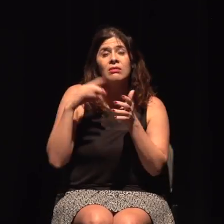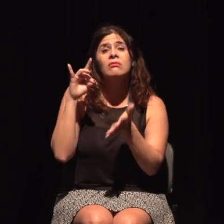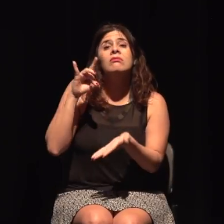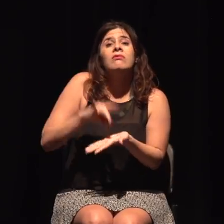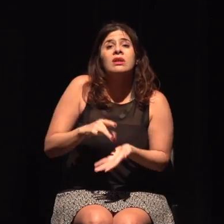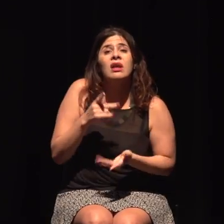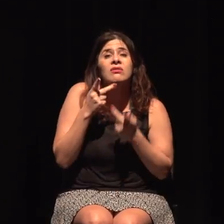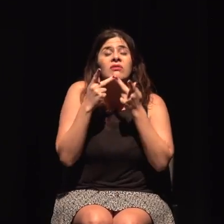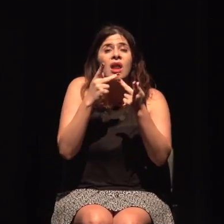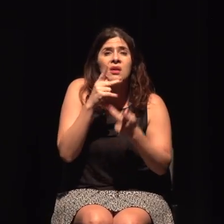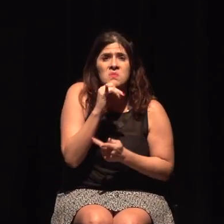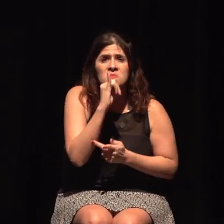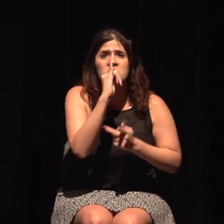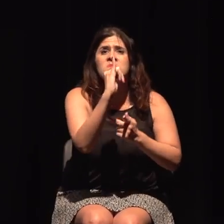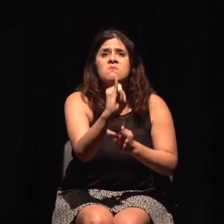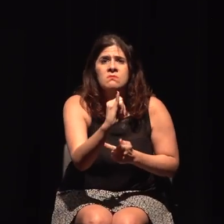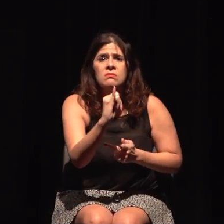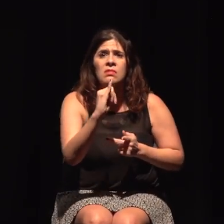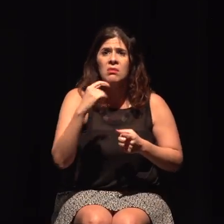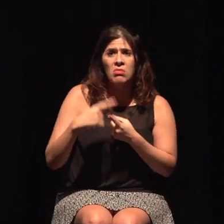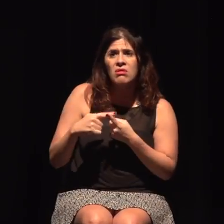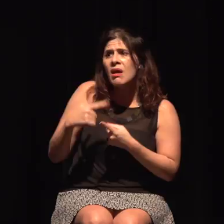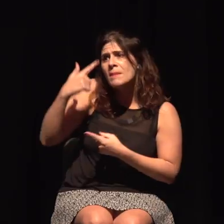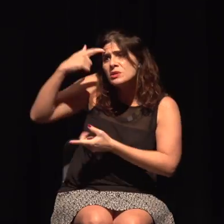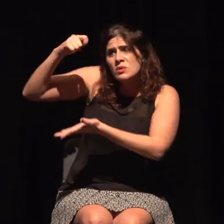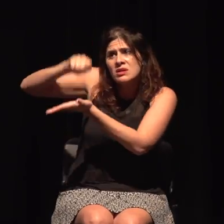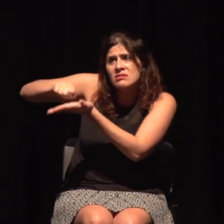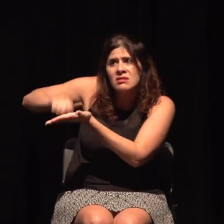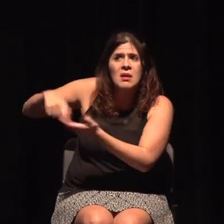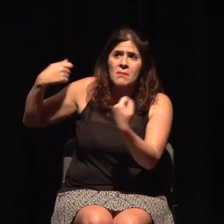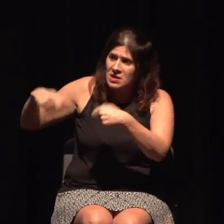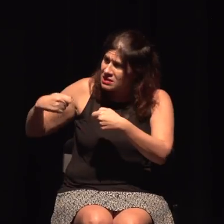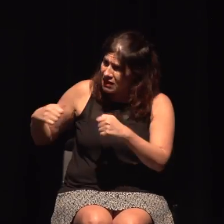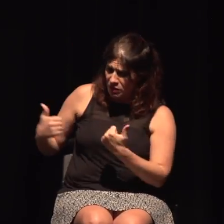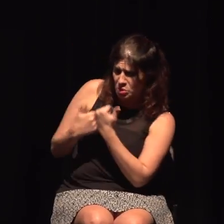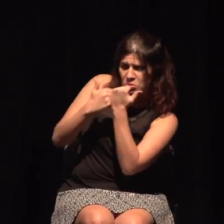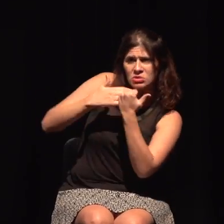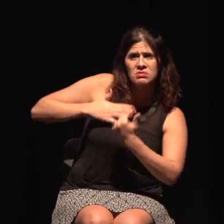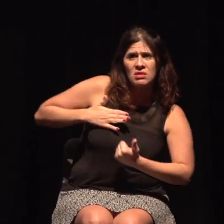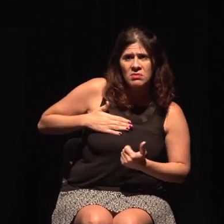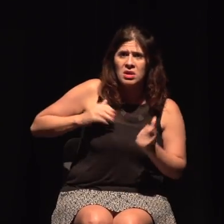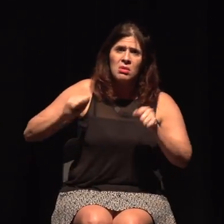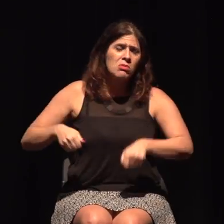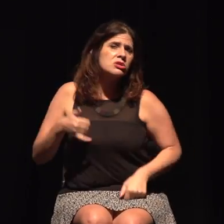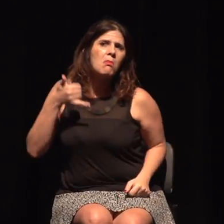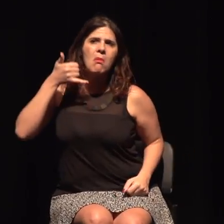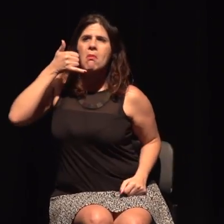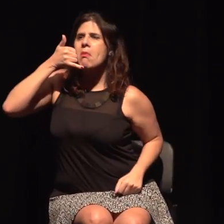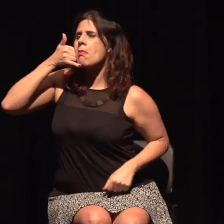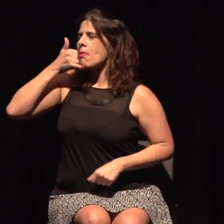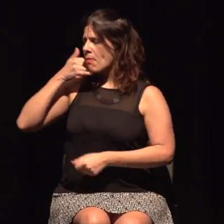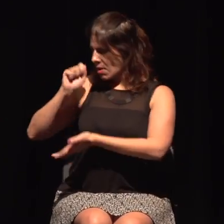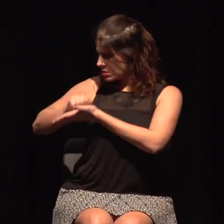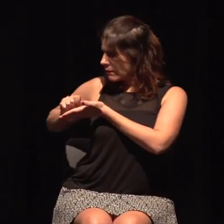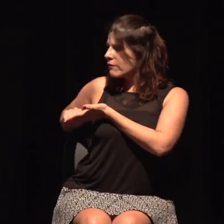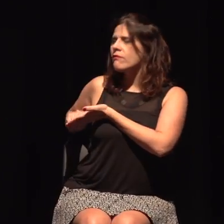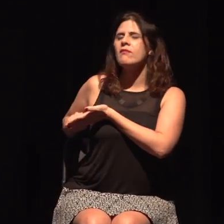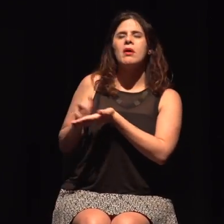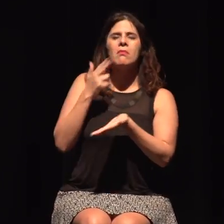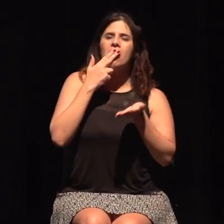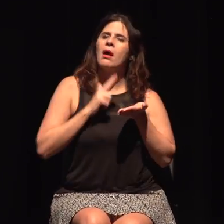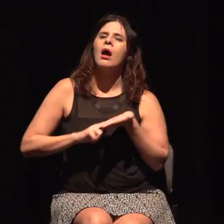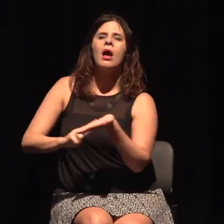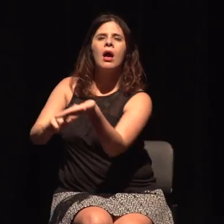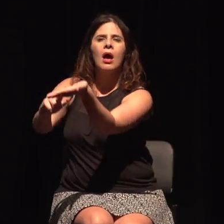Mas uma coisa garanto, já que por outro lado não me calo. O autor deveria estar aqui. Escreverá cartas ao rabino? Falará ao celular